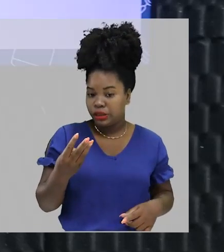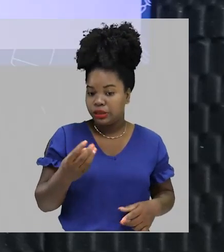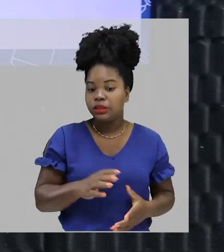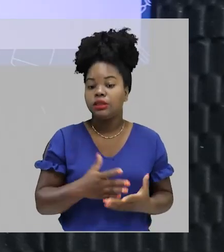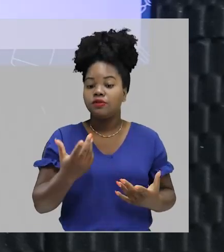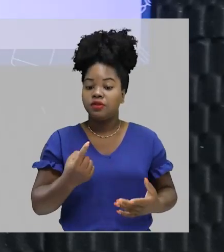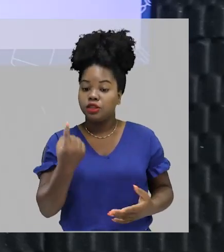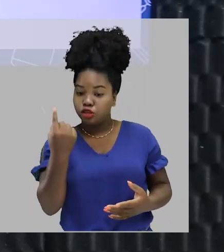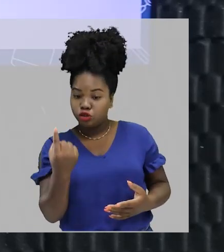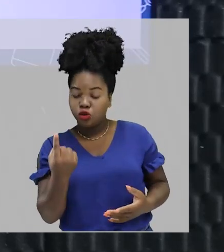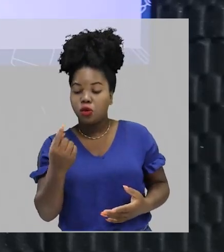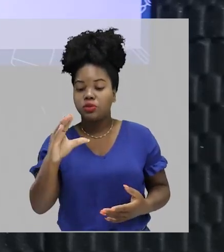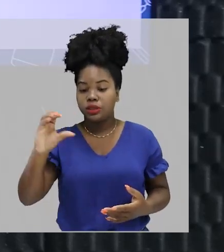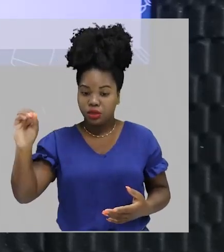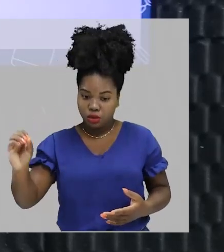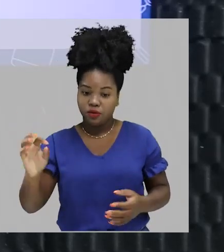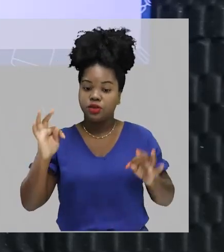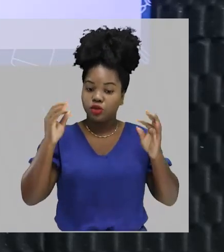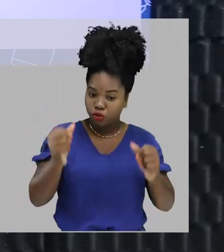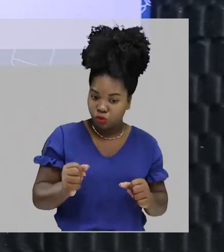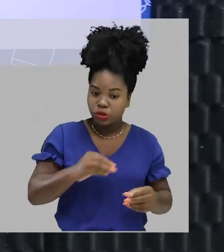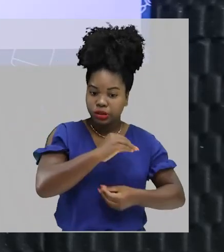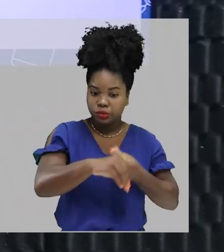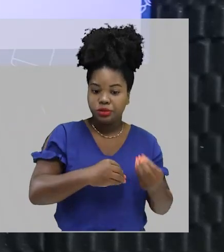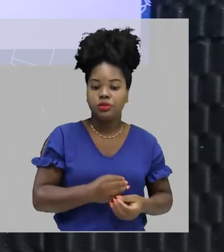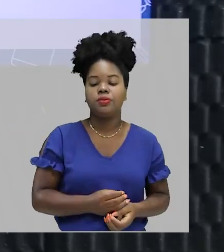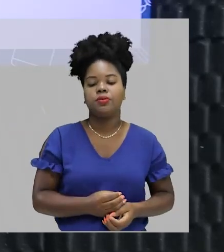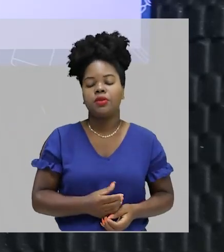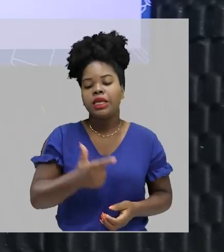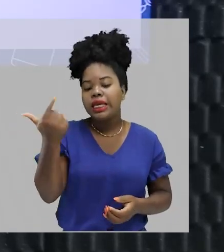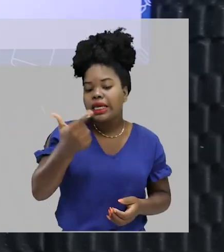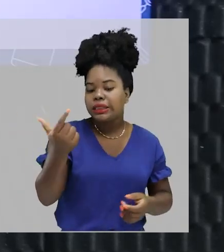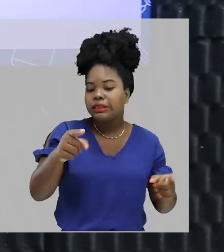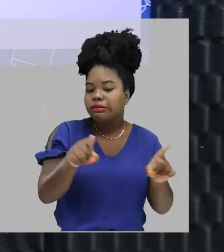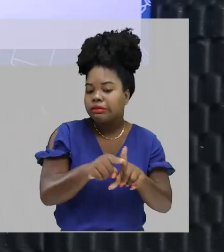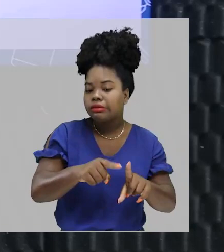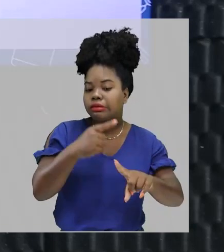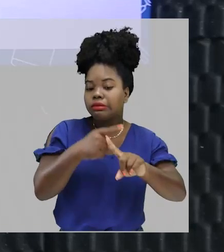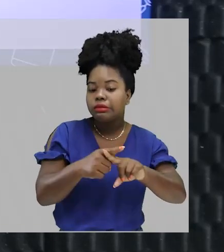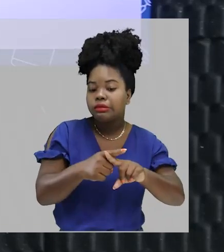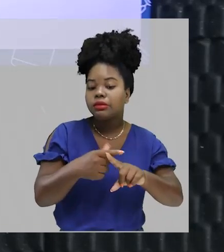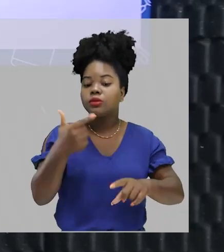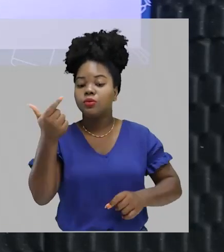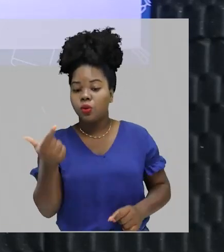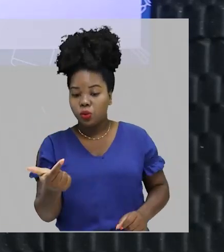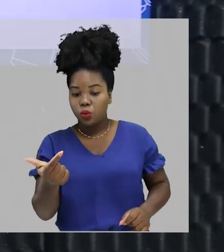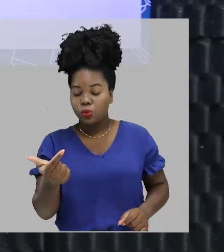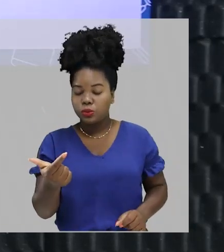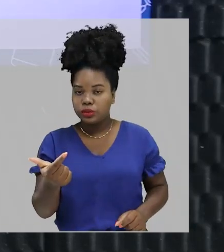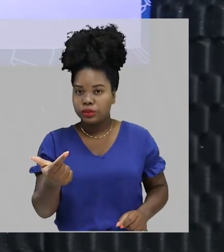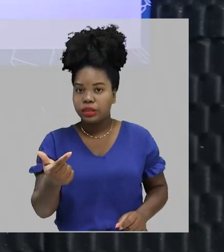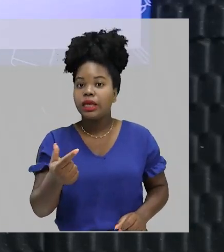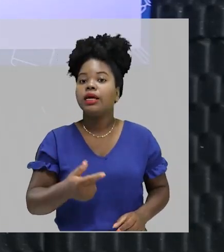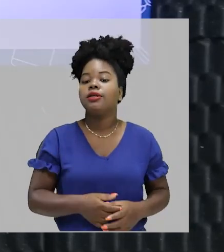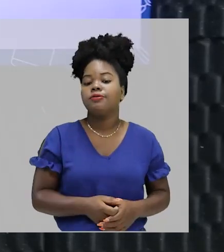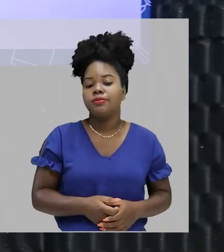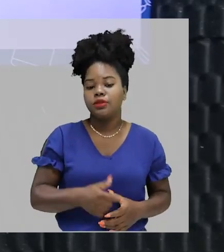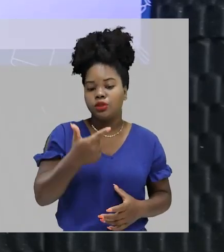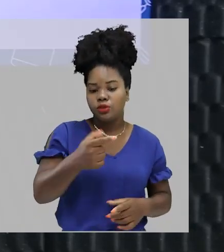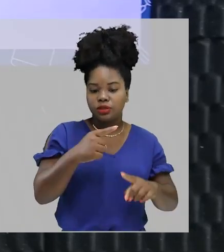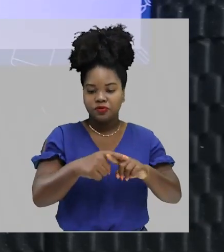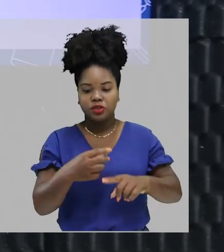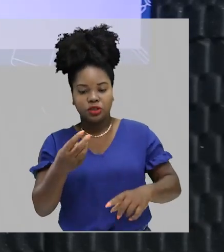um monóxido, serão todas as substâncias. E a segunda equação eu vou multiplicar por 2. 2 vezes